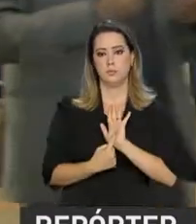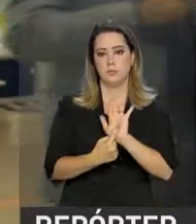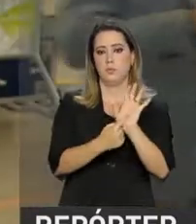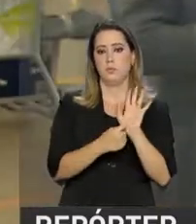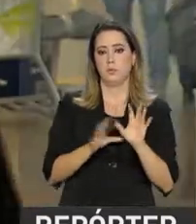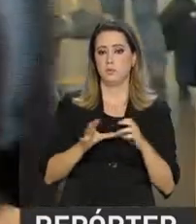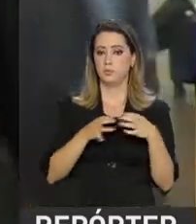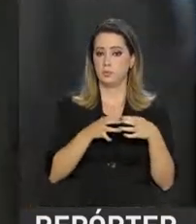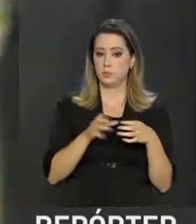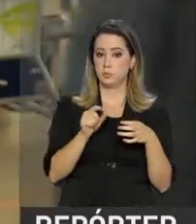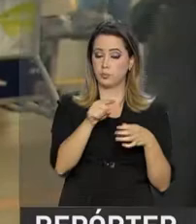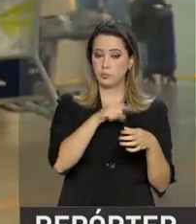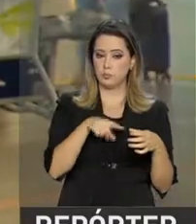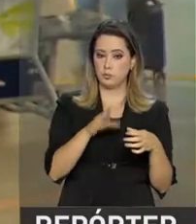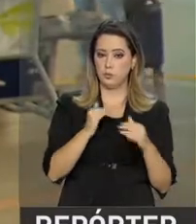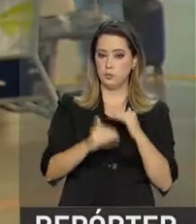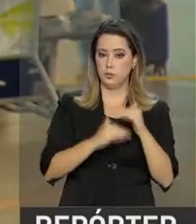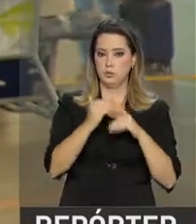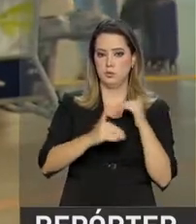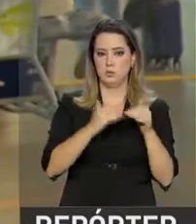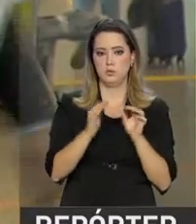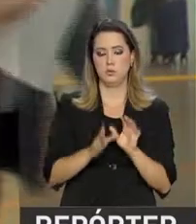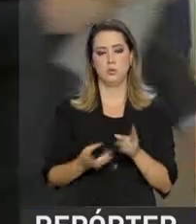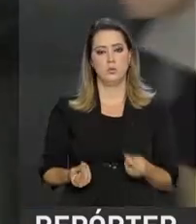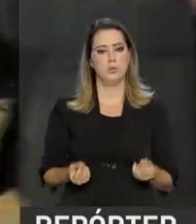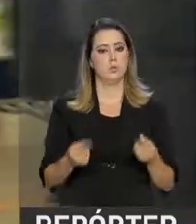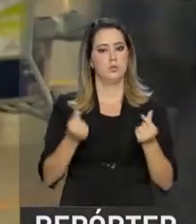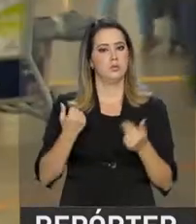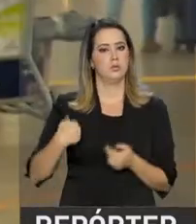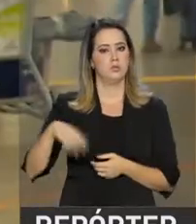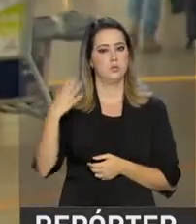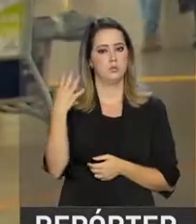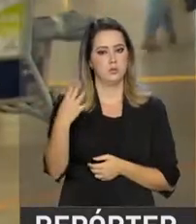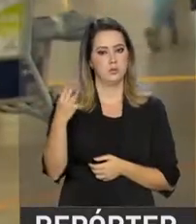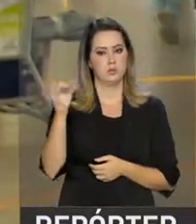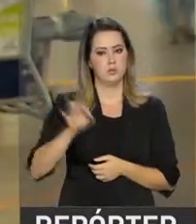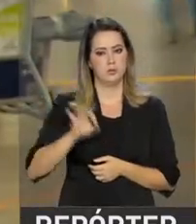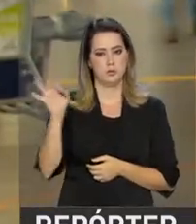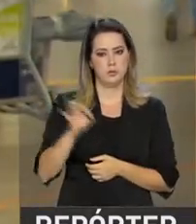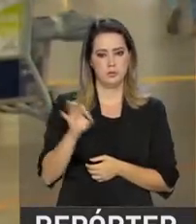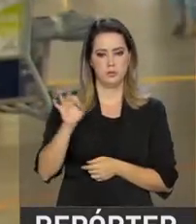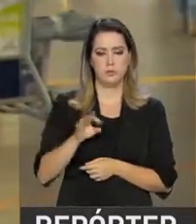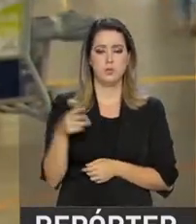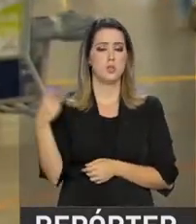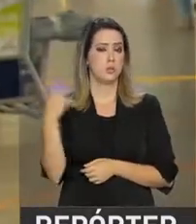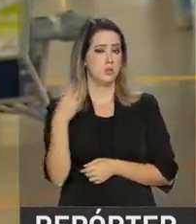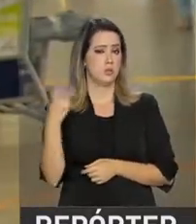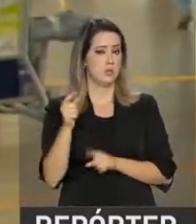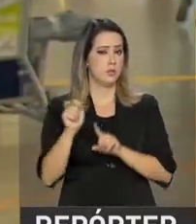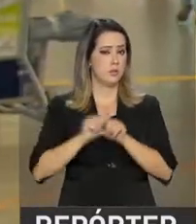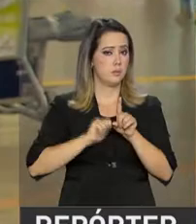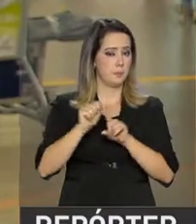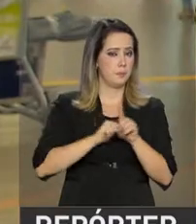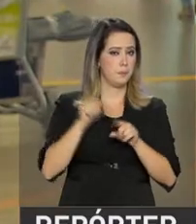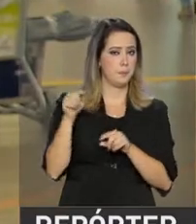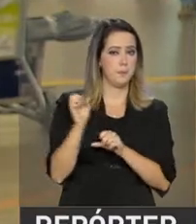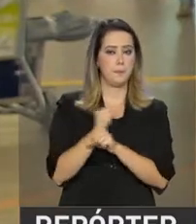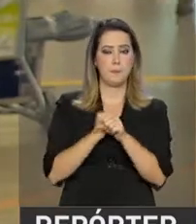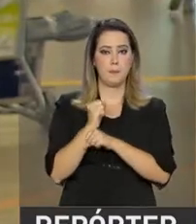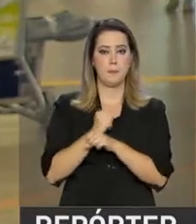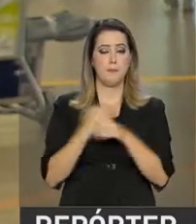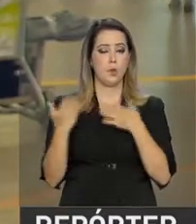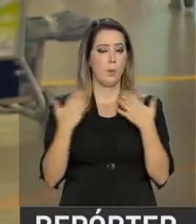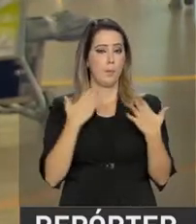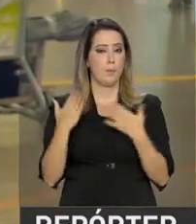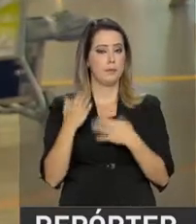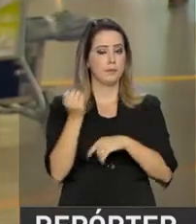empresas do setor tiveram um crescimento no faturamento de mais de 4% no terceiro trimestre desse ano, se